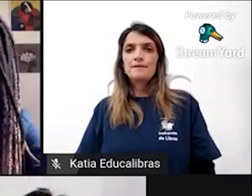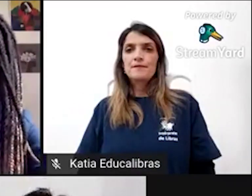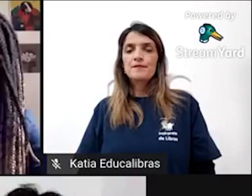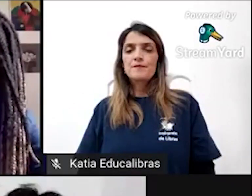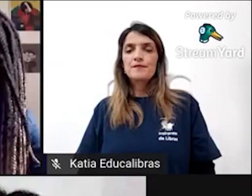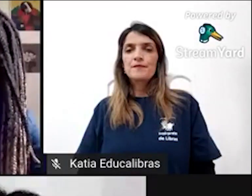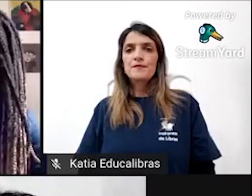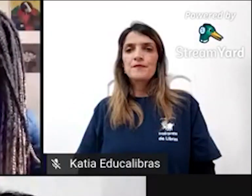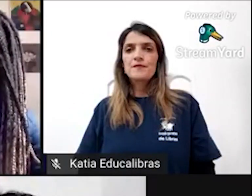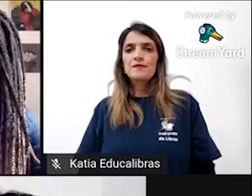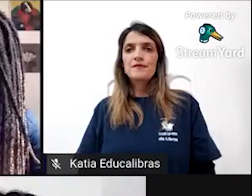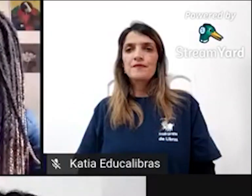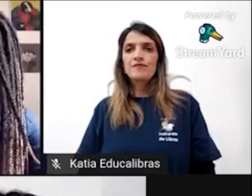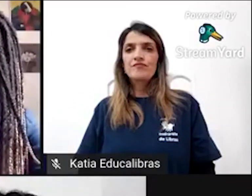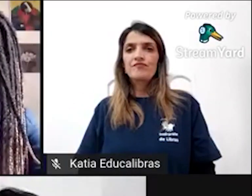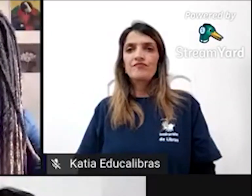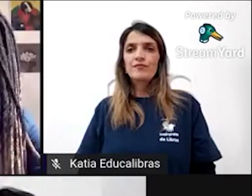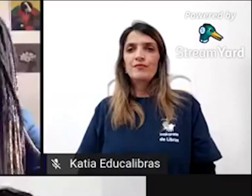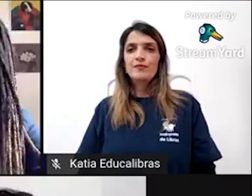Ver um